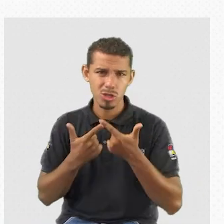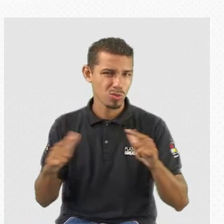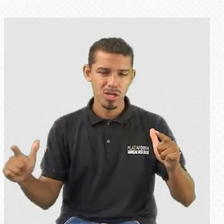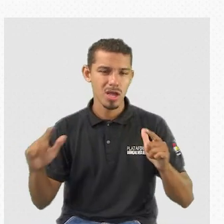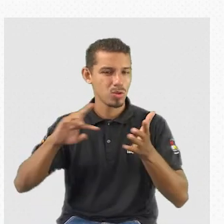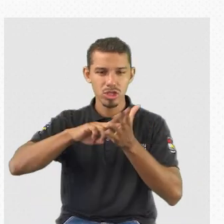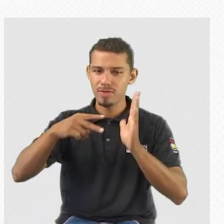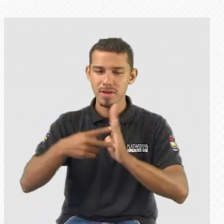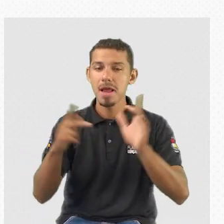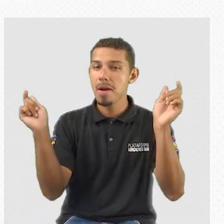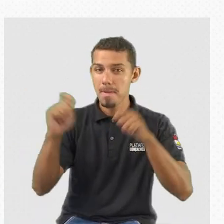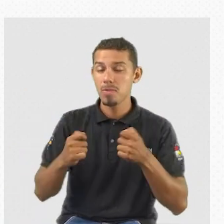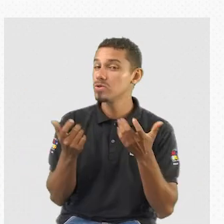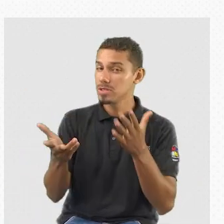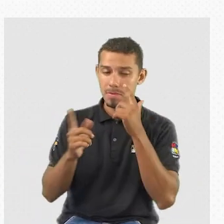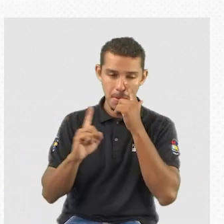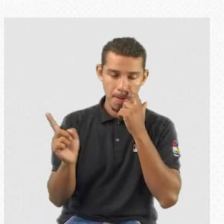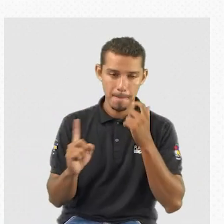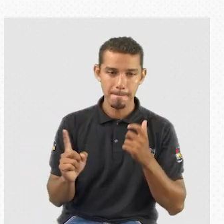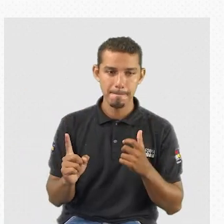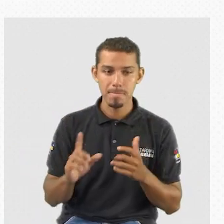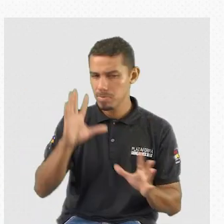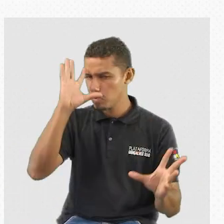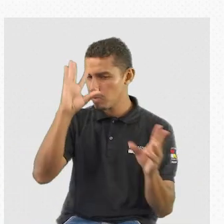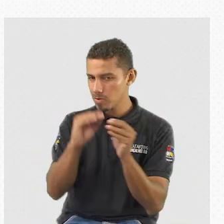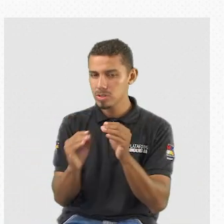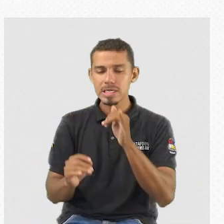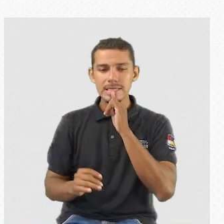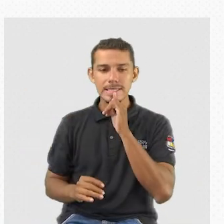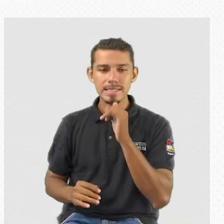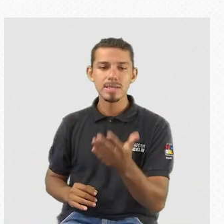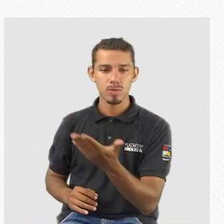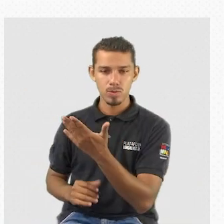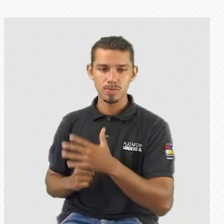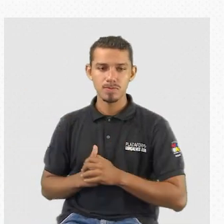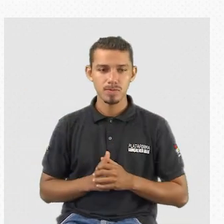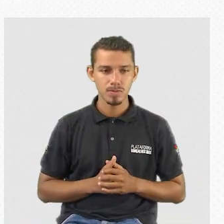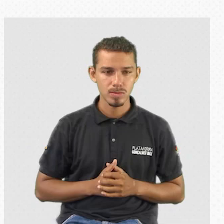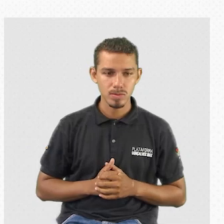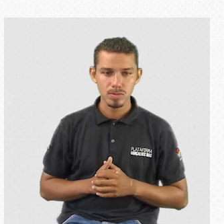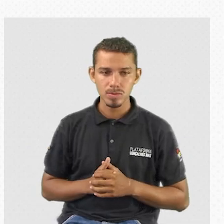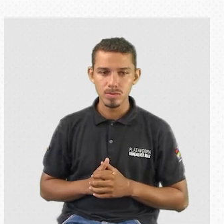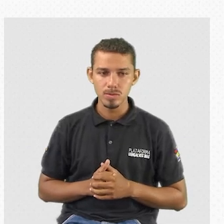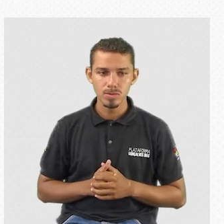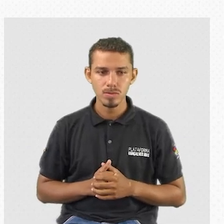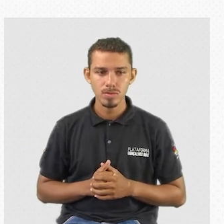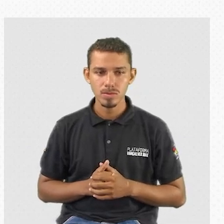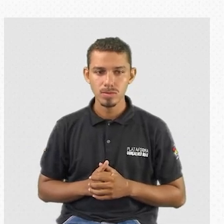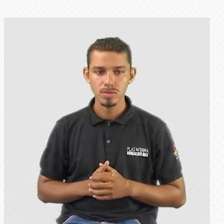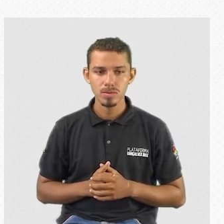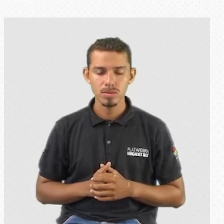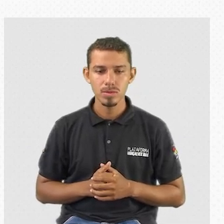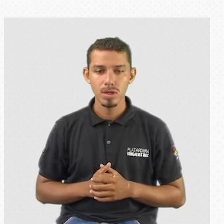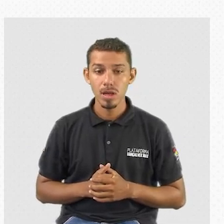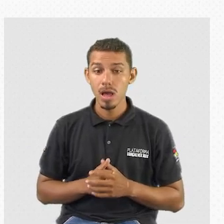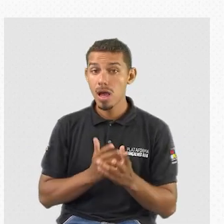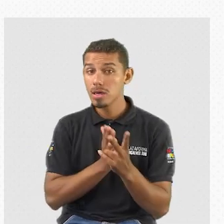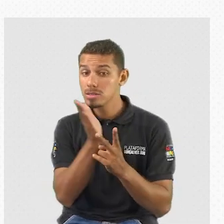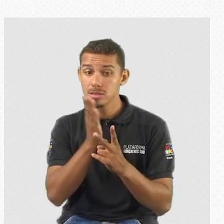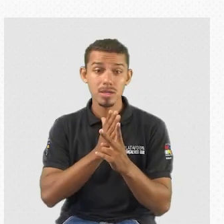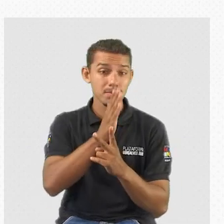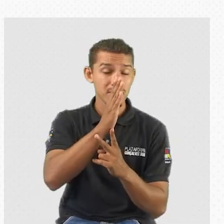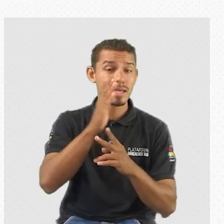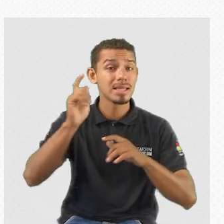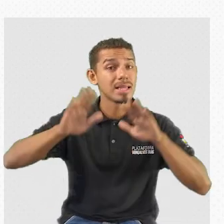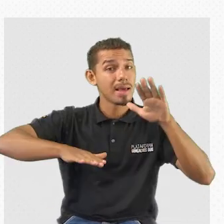um significado por si mesma. Aqui, voltando àquele exemplo, né? Das palavras que têm significados ambíguos. E